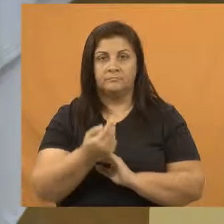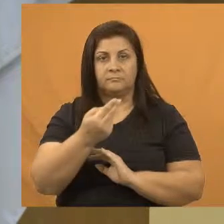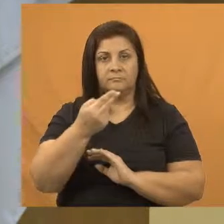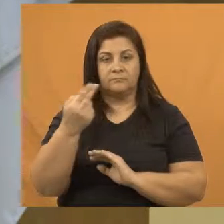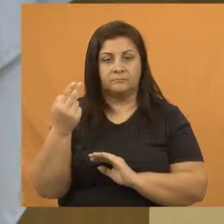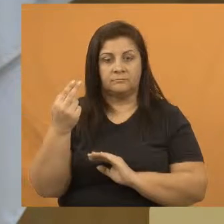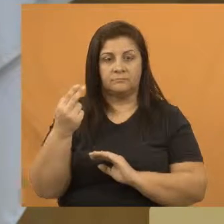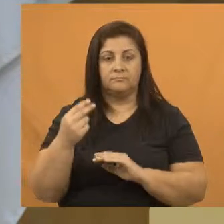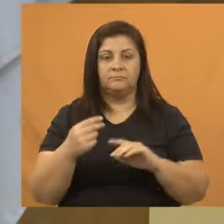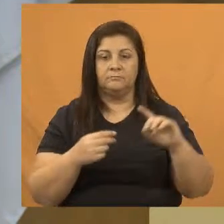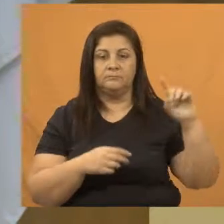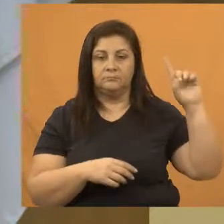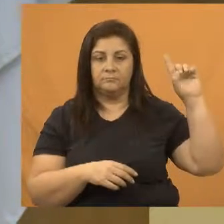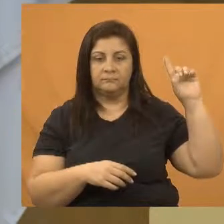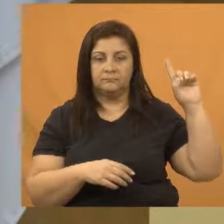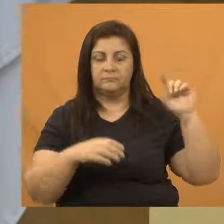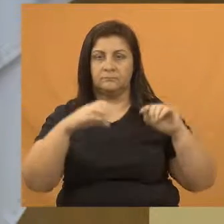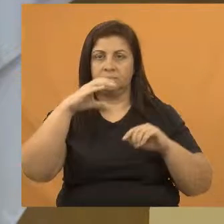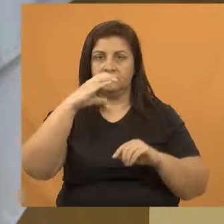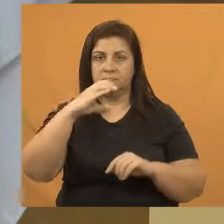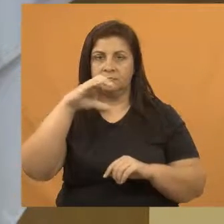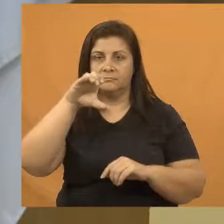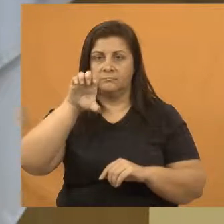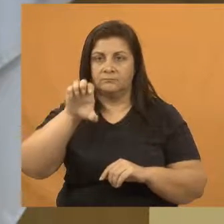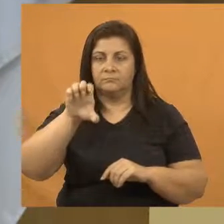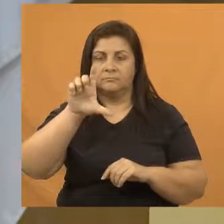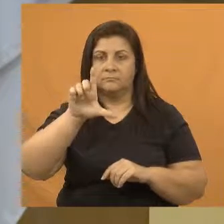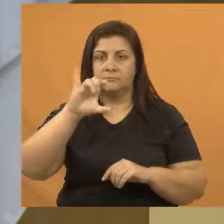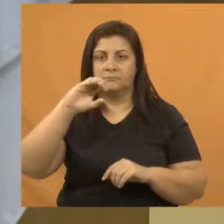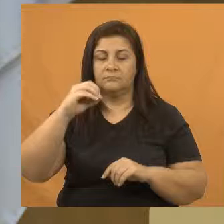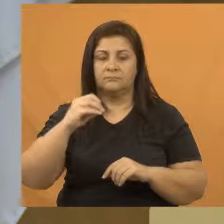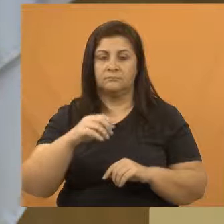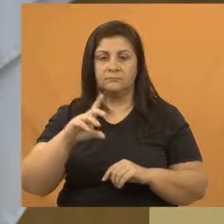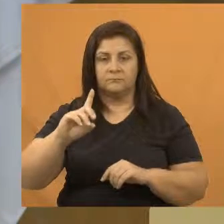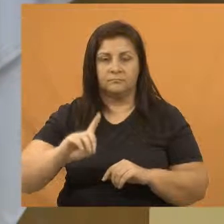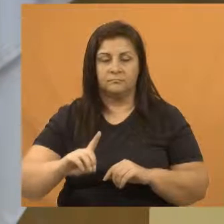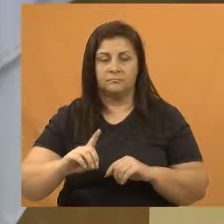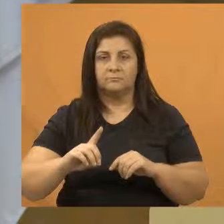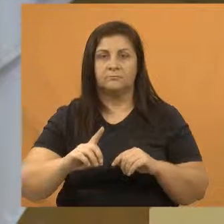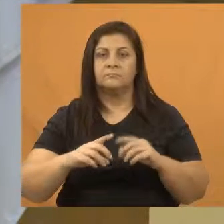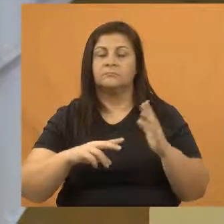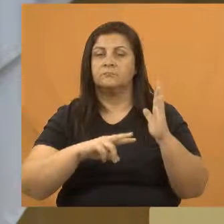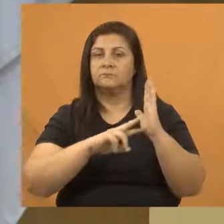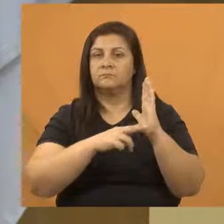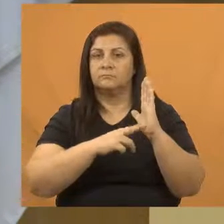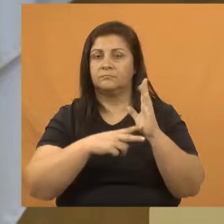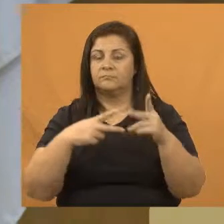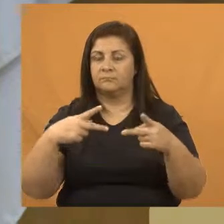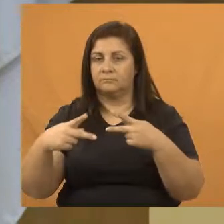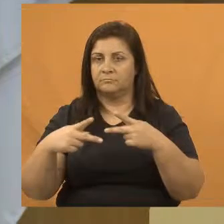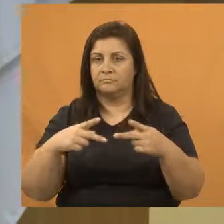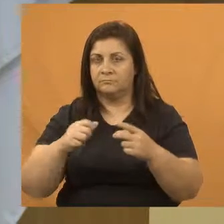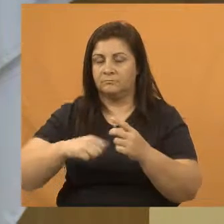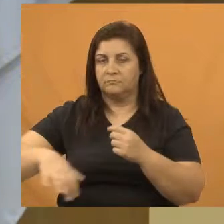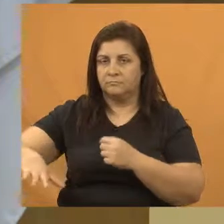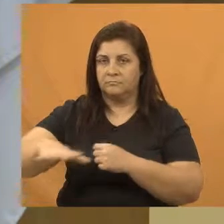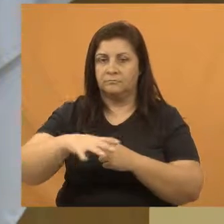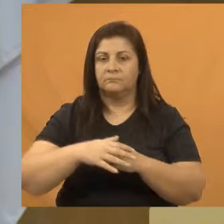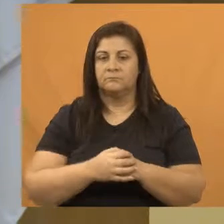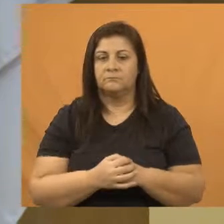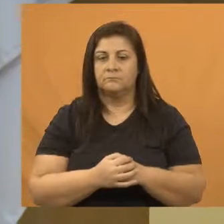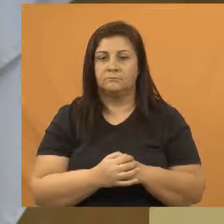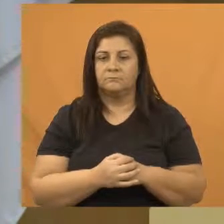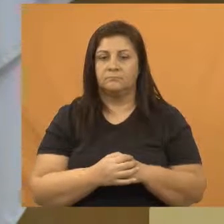Dias, sou dirigente sindical do Sindicato dos Metalúrgicos de São José dos Campos e região, filiado à CSP